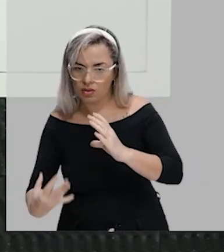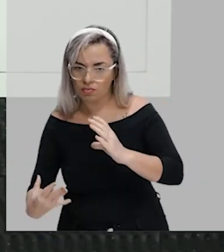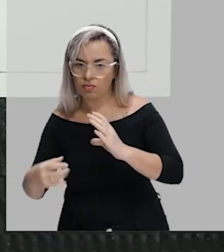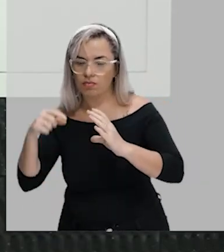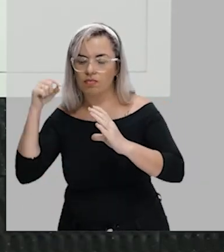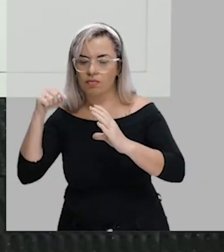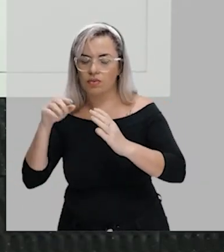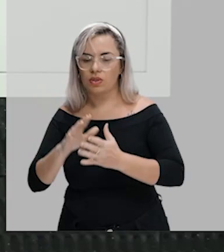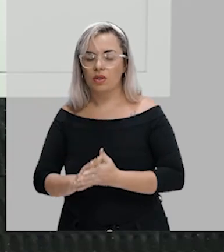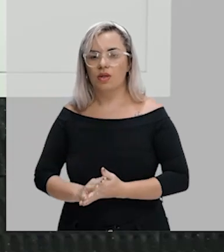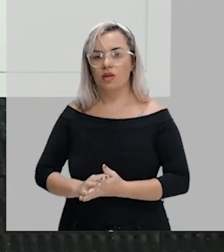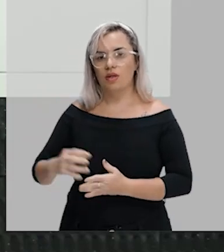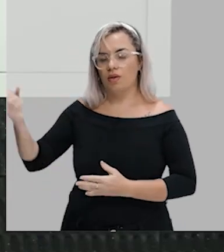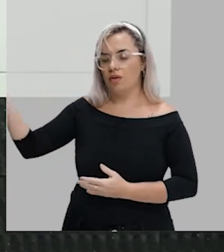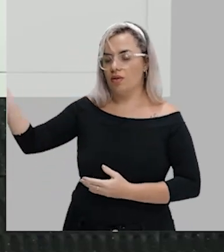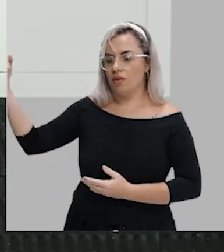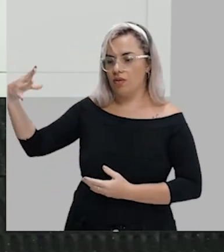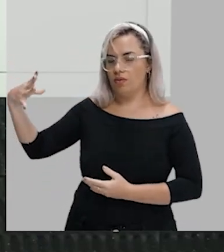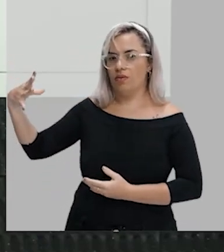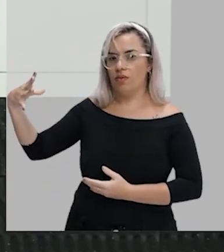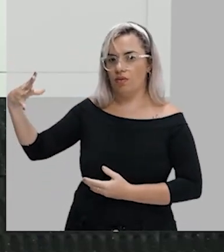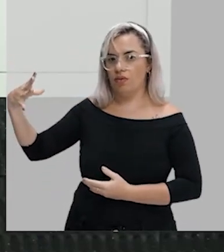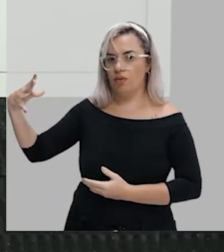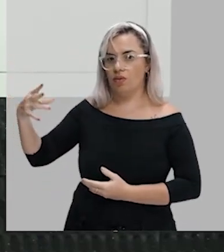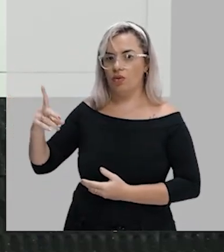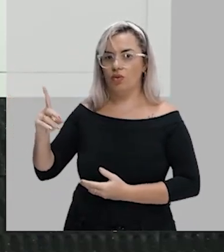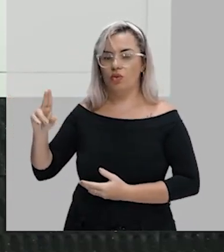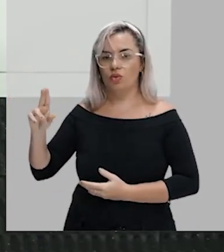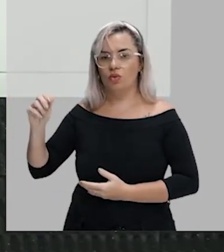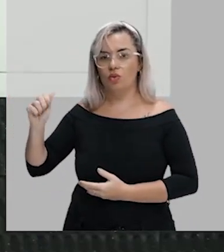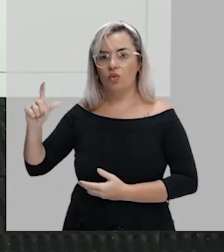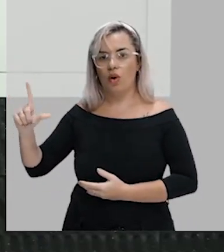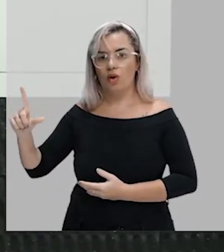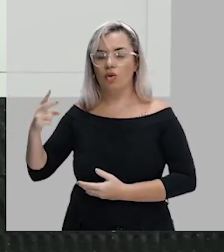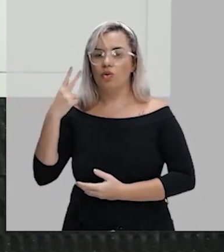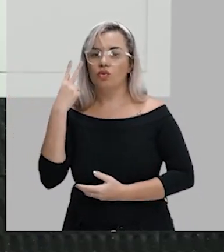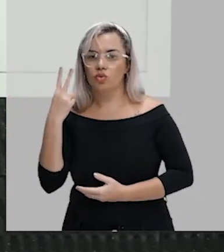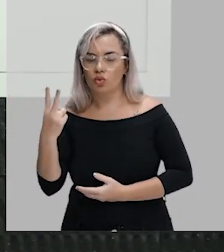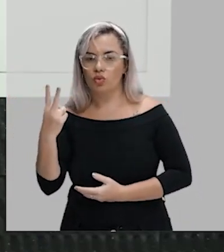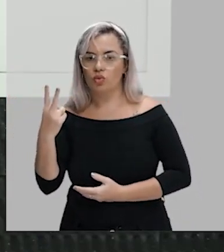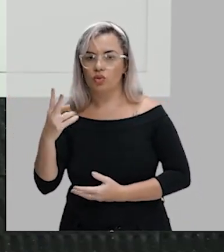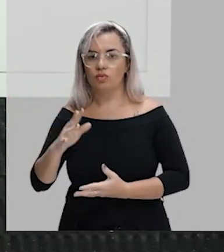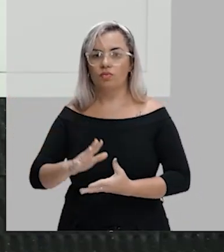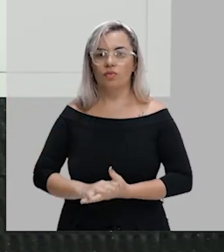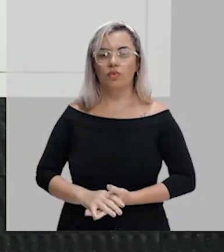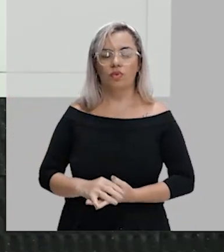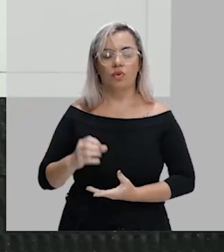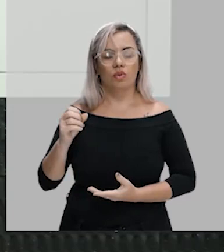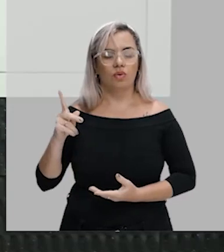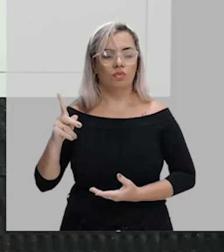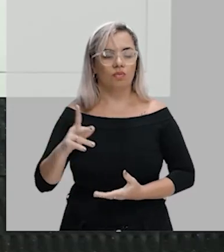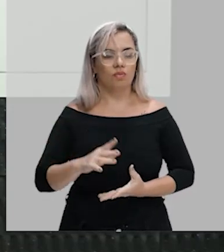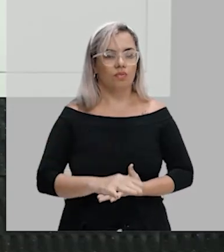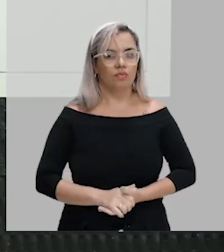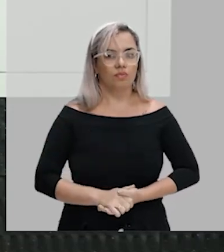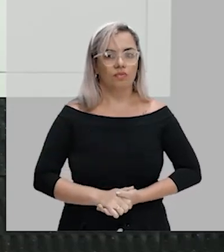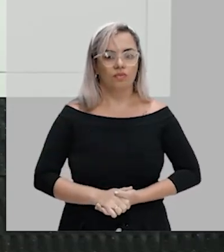gente diz que a luz ela tem um comportamento dual, né? A dualidade da luz. Ok? Então vamos